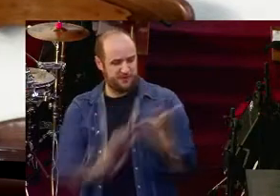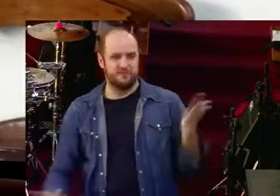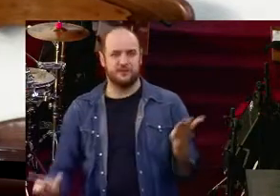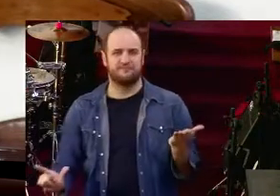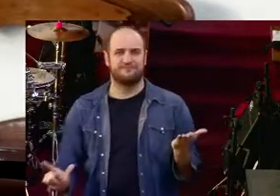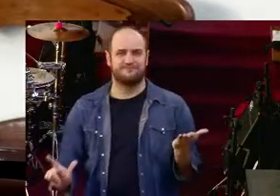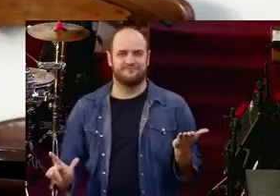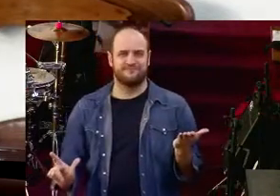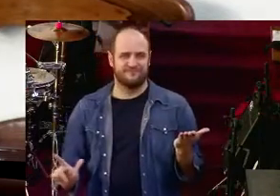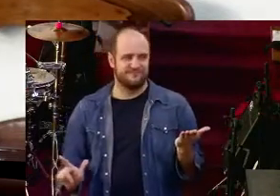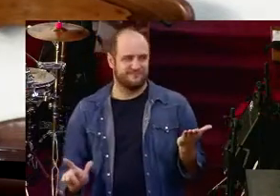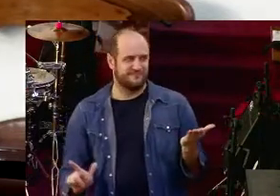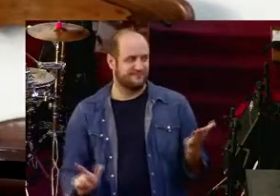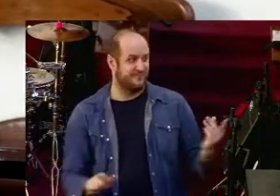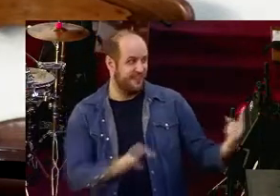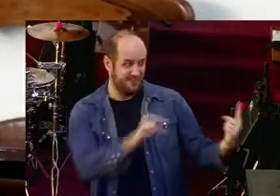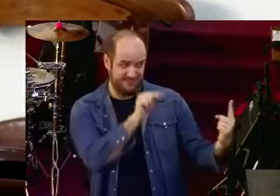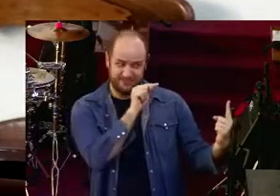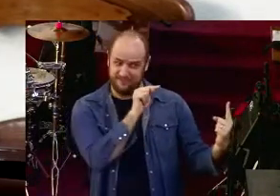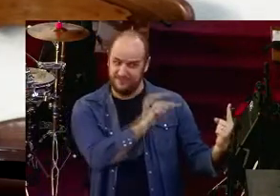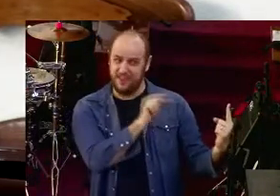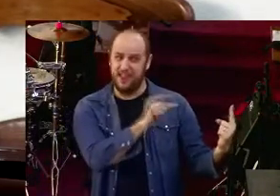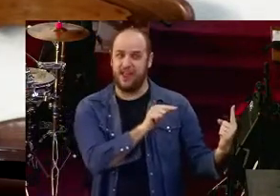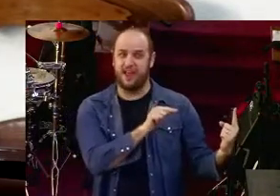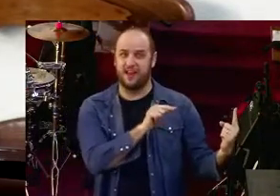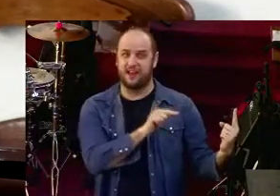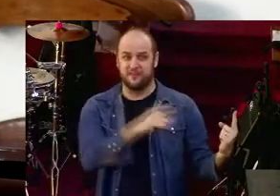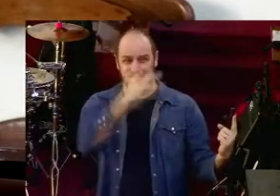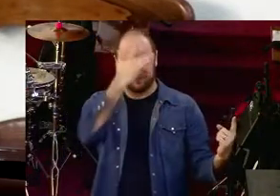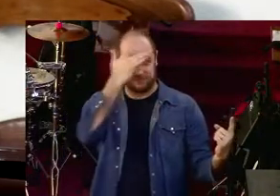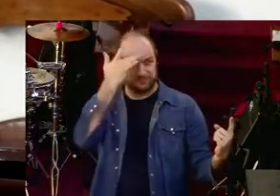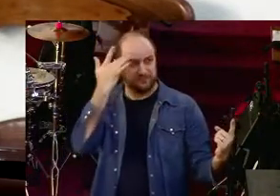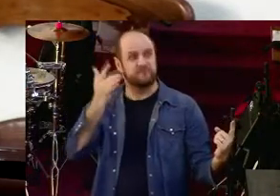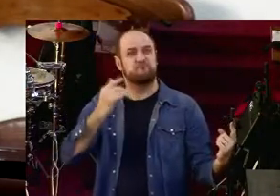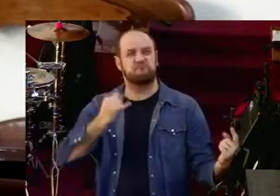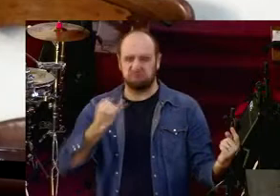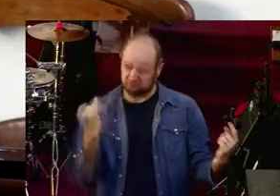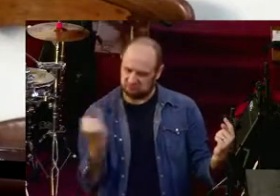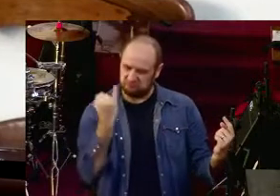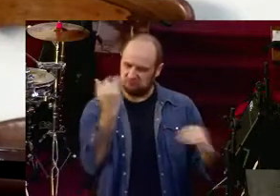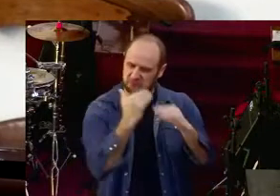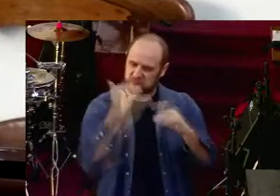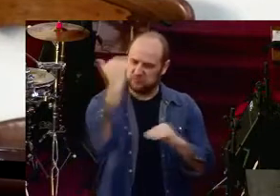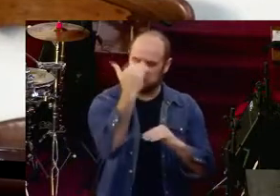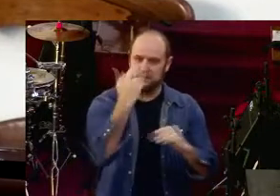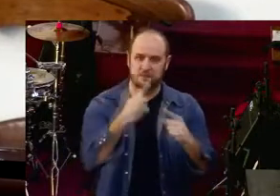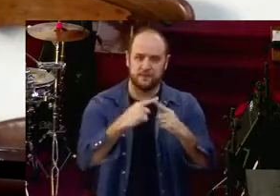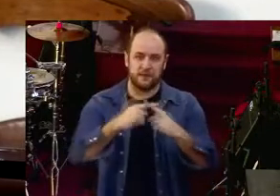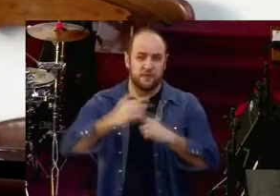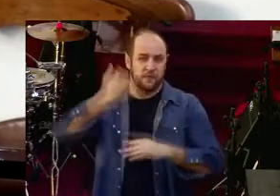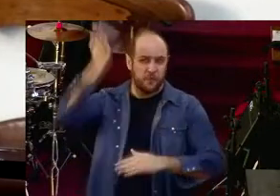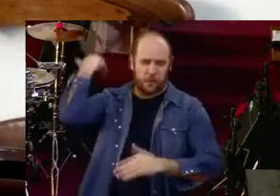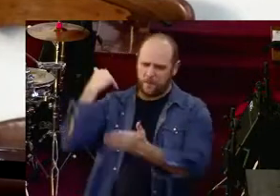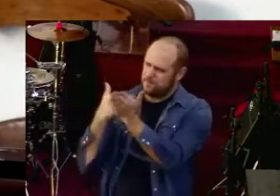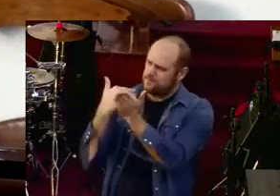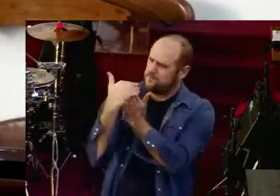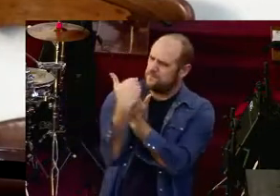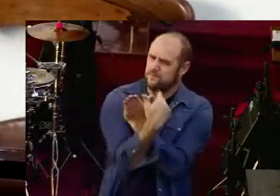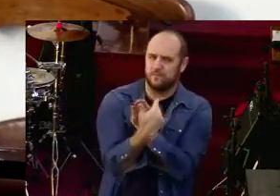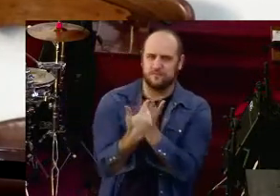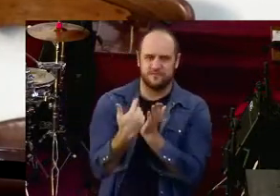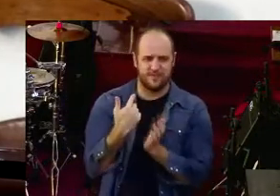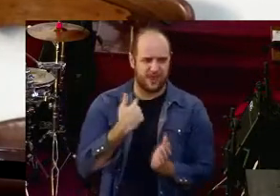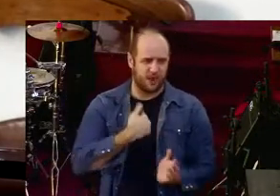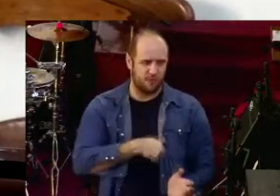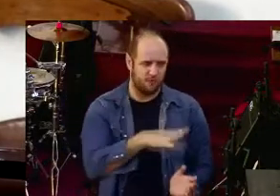este a favor de quem eu disse, após mim vem um varão que tem a primazia, porque já existia antes de mim. Eu mesmo não